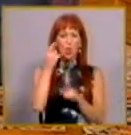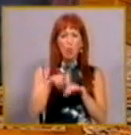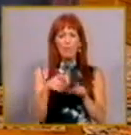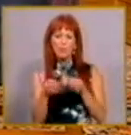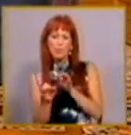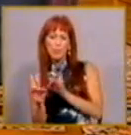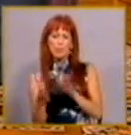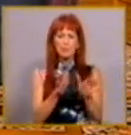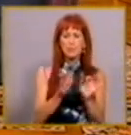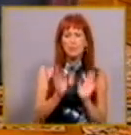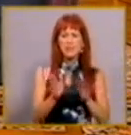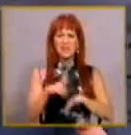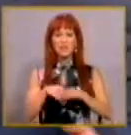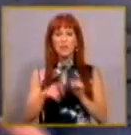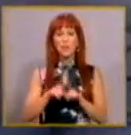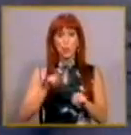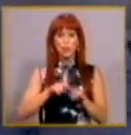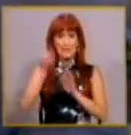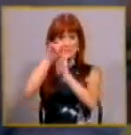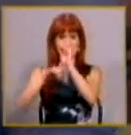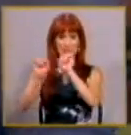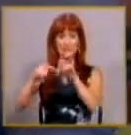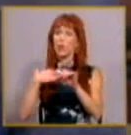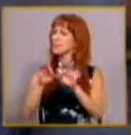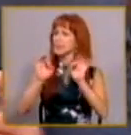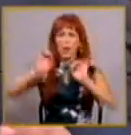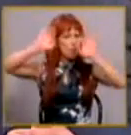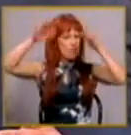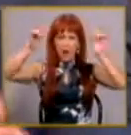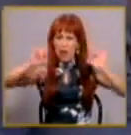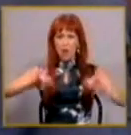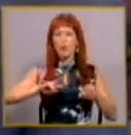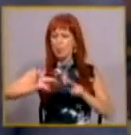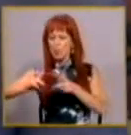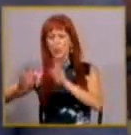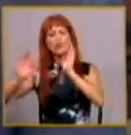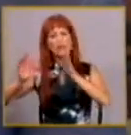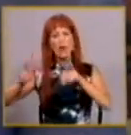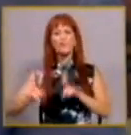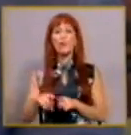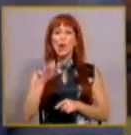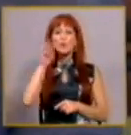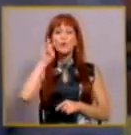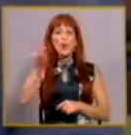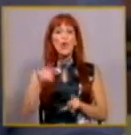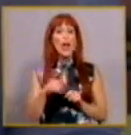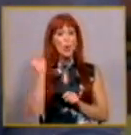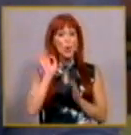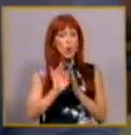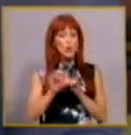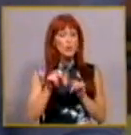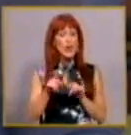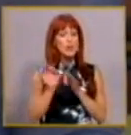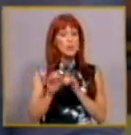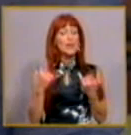as correções que são necessárias fazer, no tal memorando, que já não é o mesmo, que foi preciso alterar e que nós temos que, porventura, olhar com muito critério e com